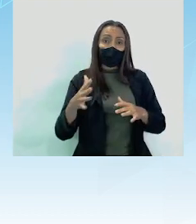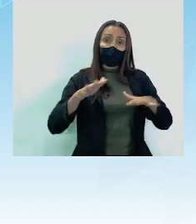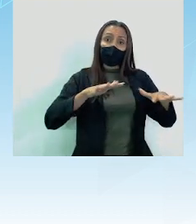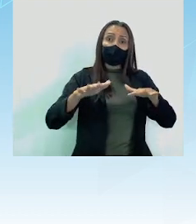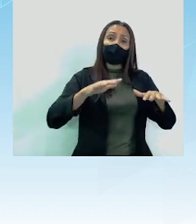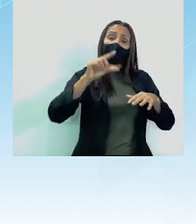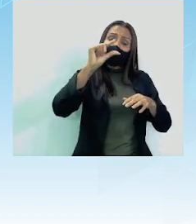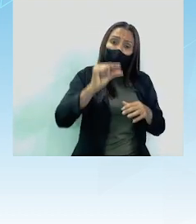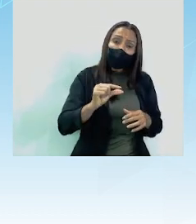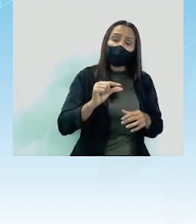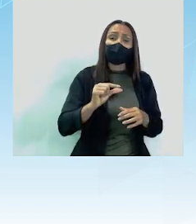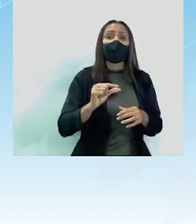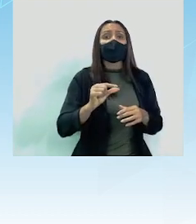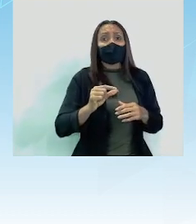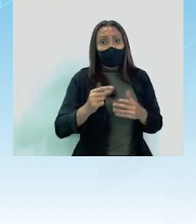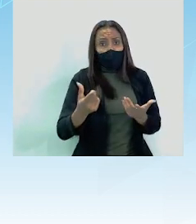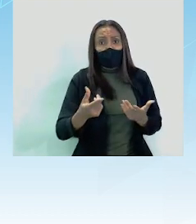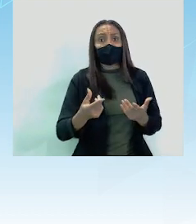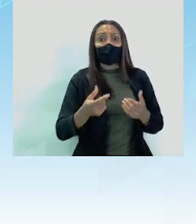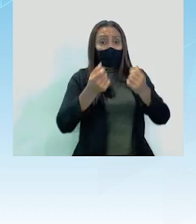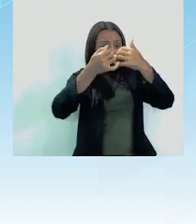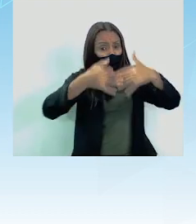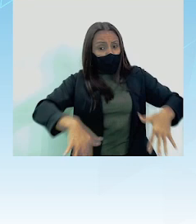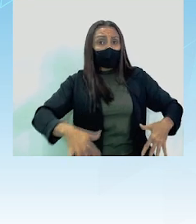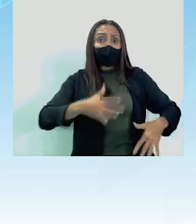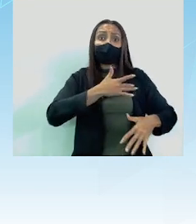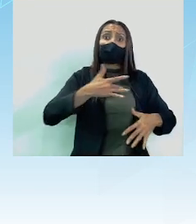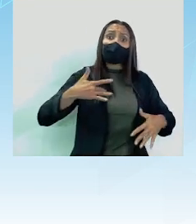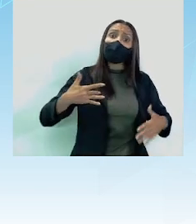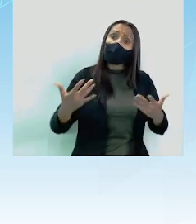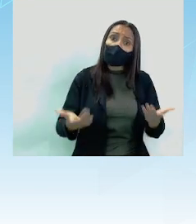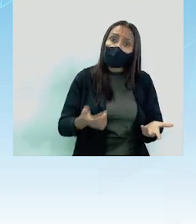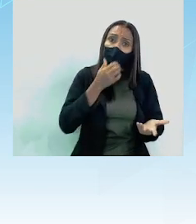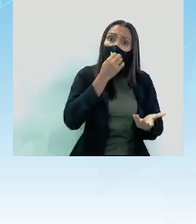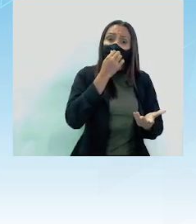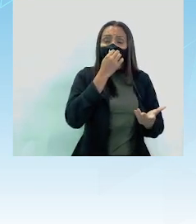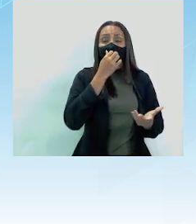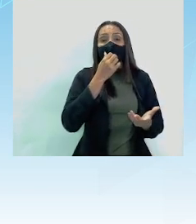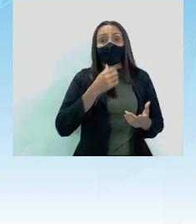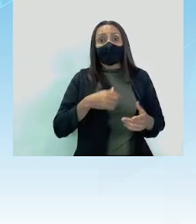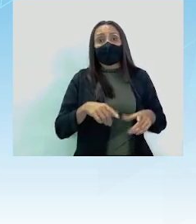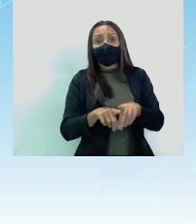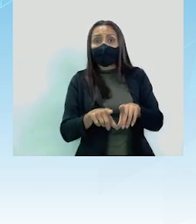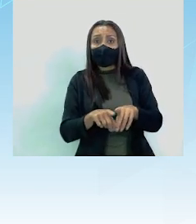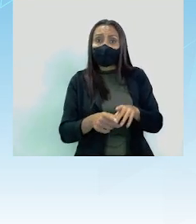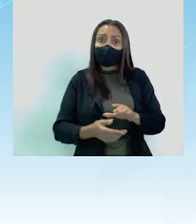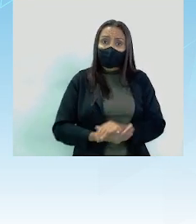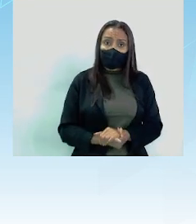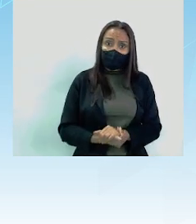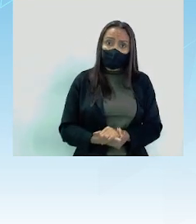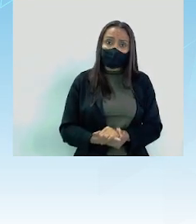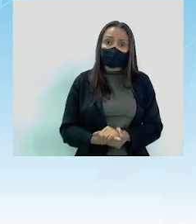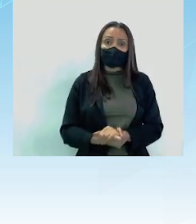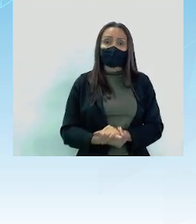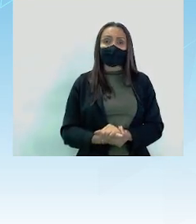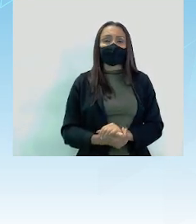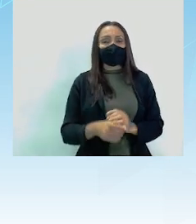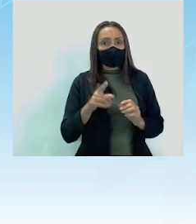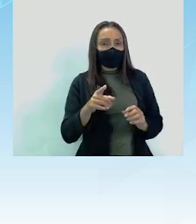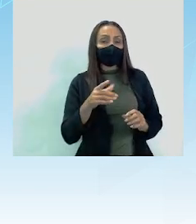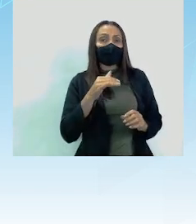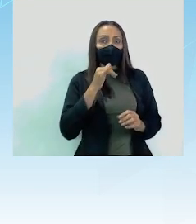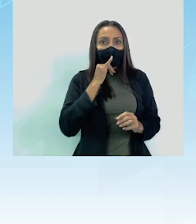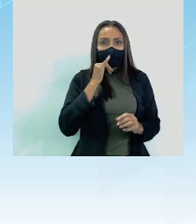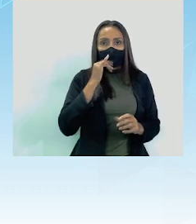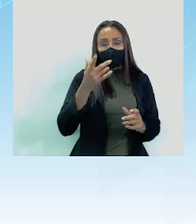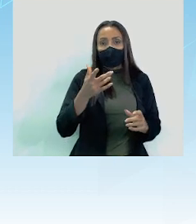movimentando menos, e isso está trazendo consequências para a saúde do ser humano e até para a saúde pública cada vez piores, né? Então, imagina que na